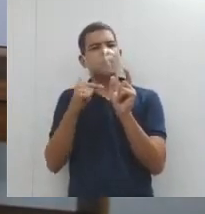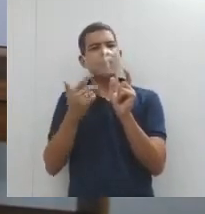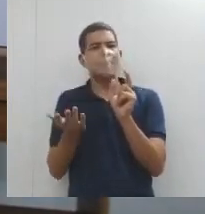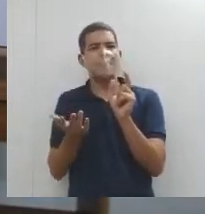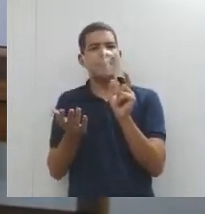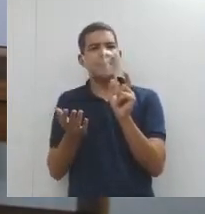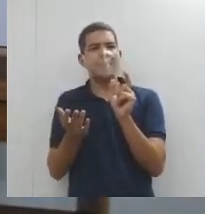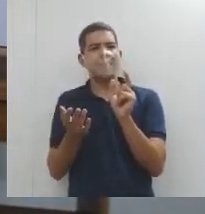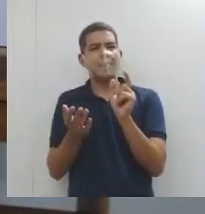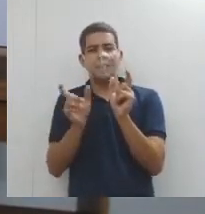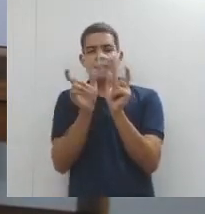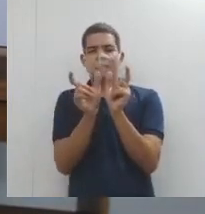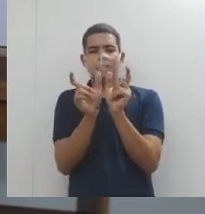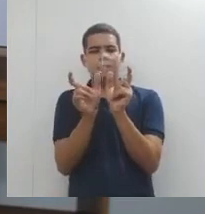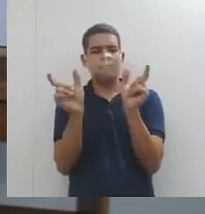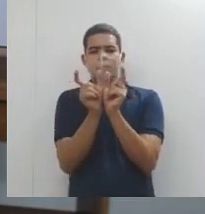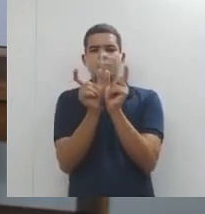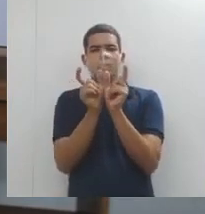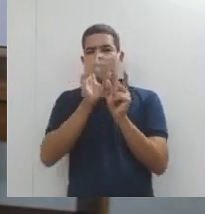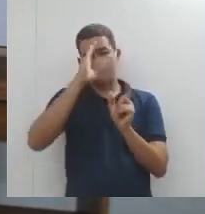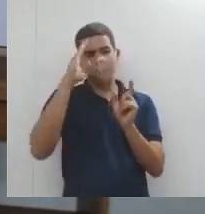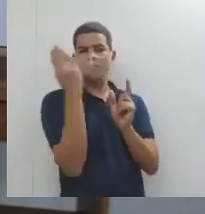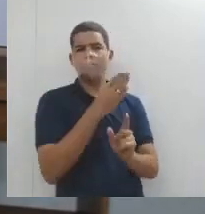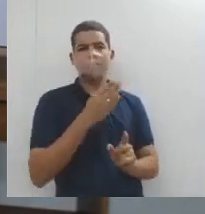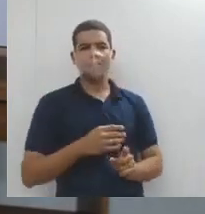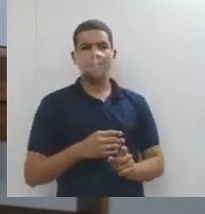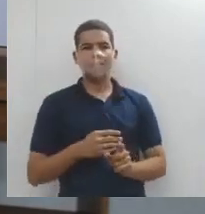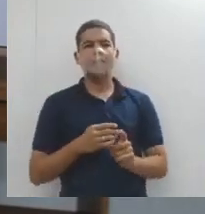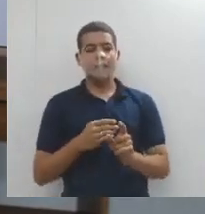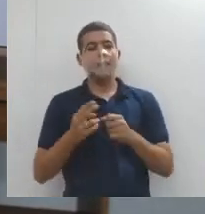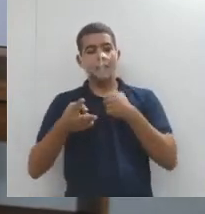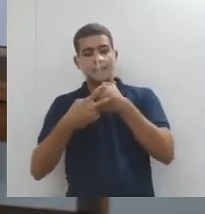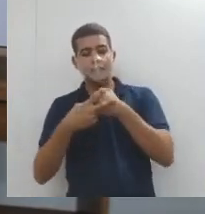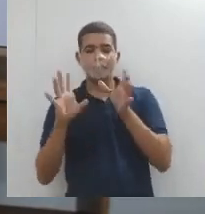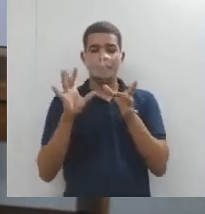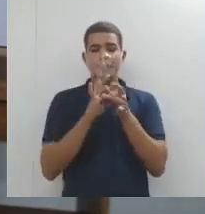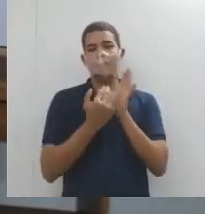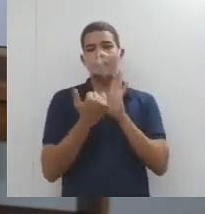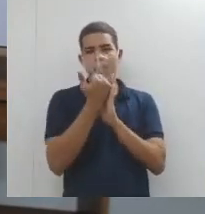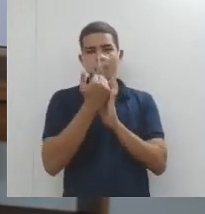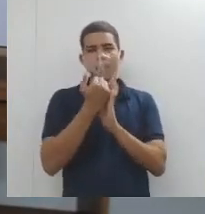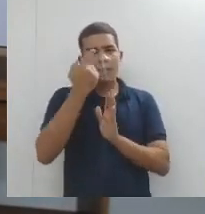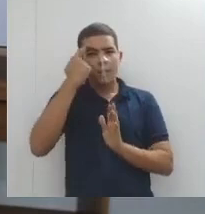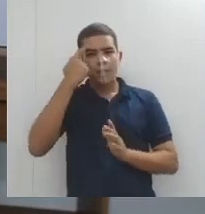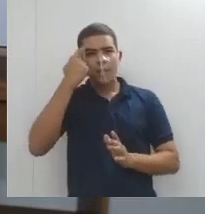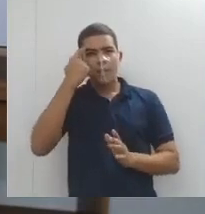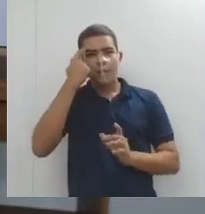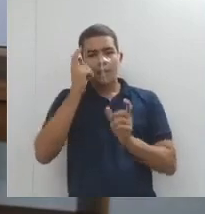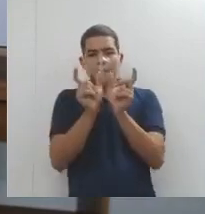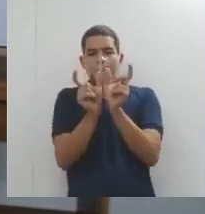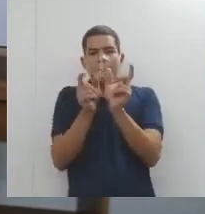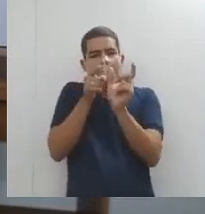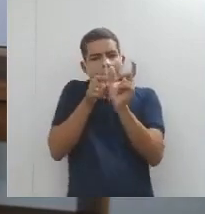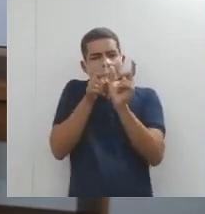tem. Então a ligação é direta do verbo com o complemento. Não existe nada ali no meio, nenhuma palavrinha no meio,